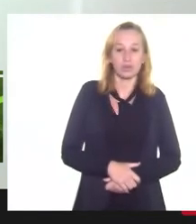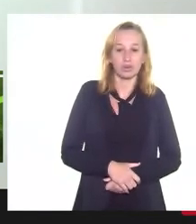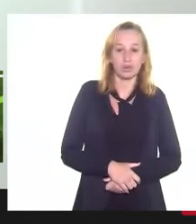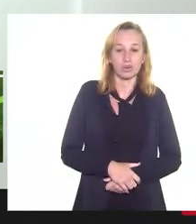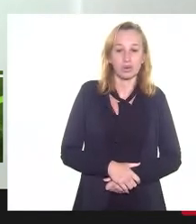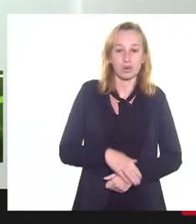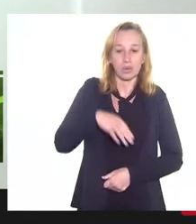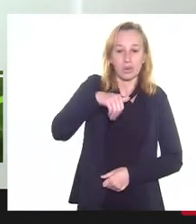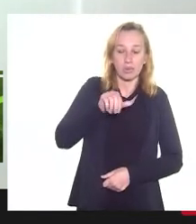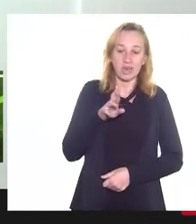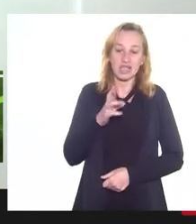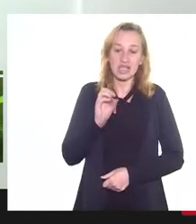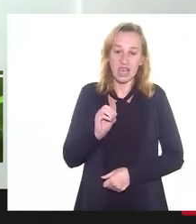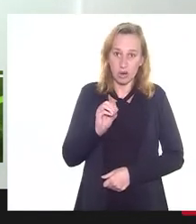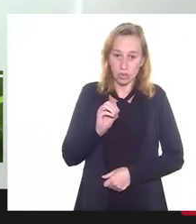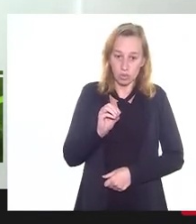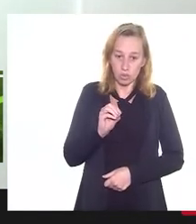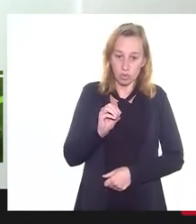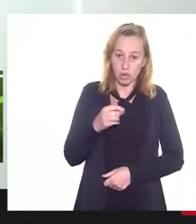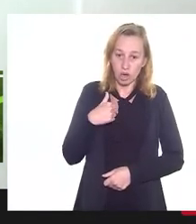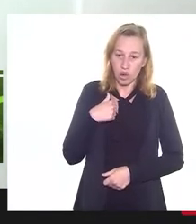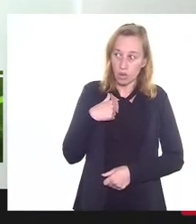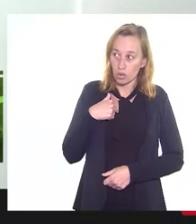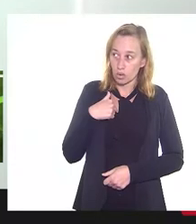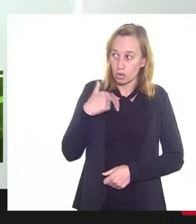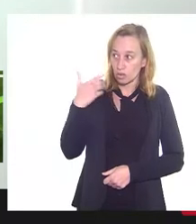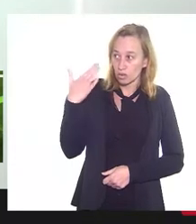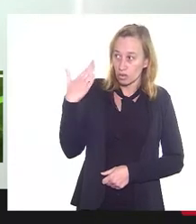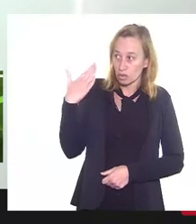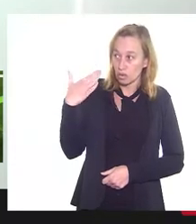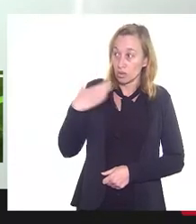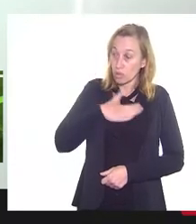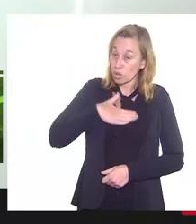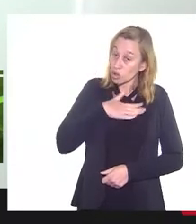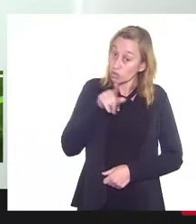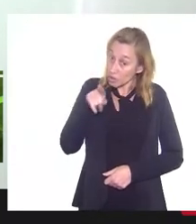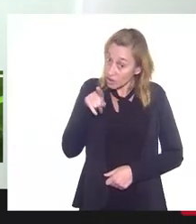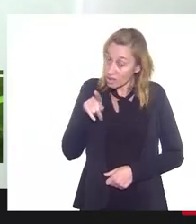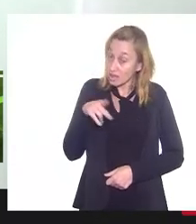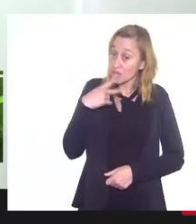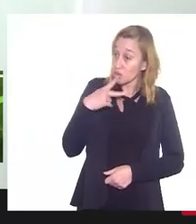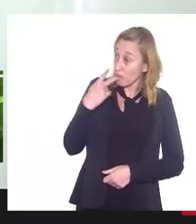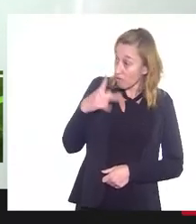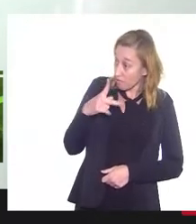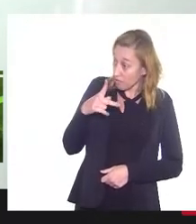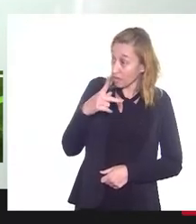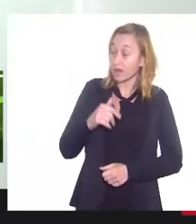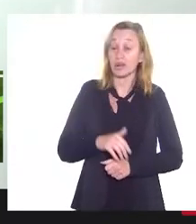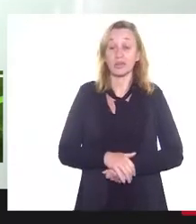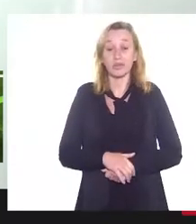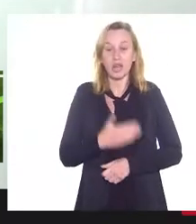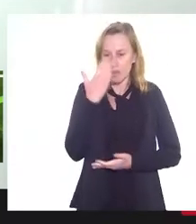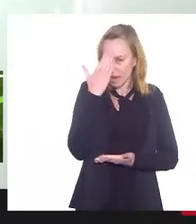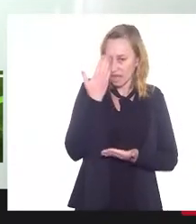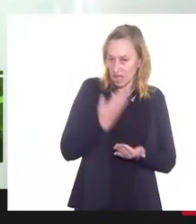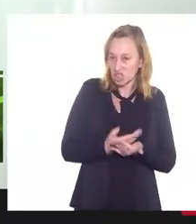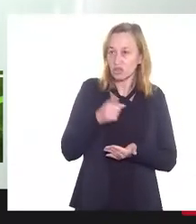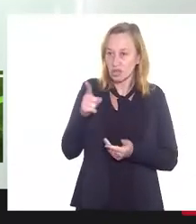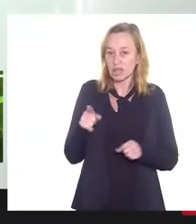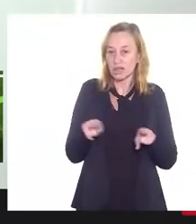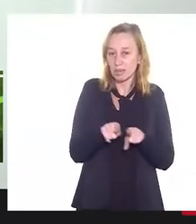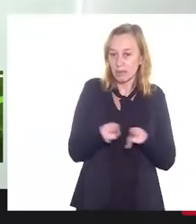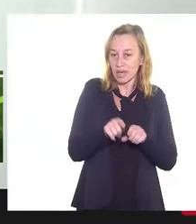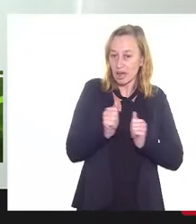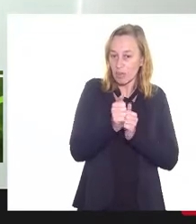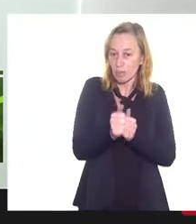o Marcelo, que eu sou muito fã, eu acompanho você, eu gosto das suas falas, eu acredito que você também me